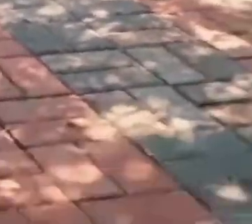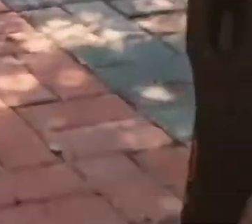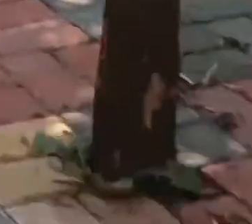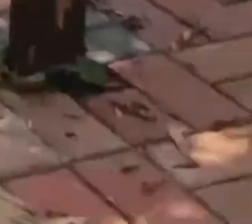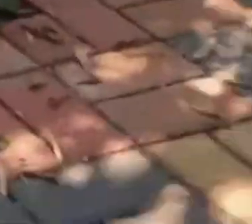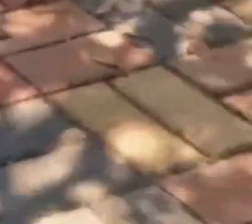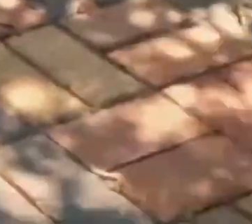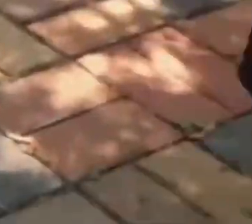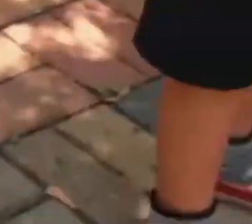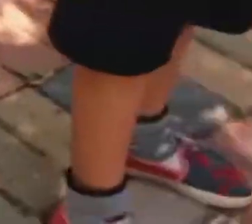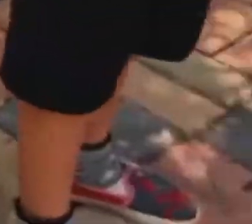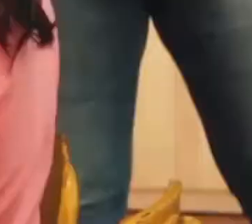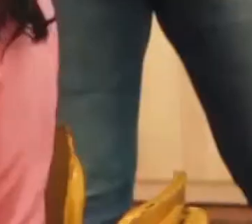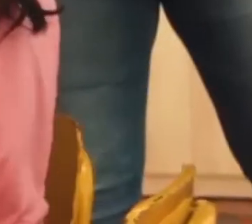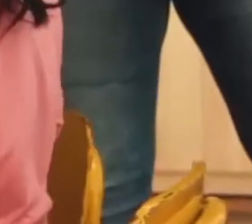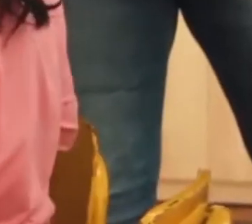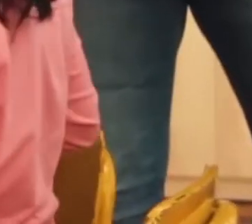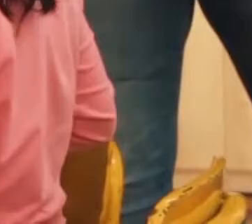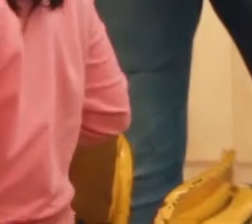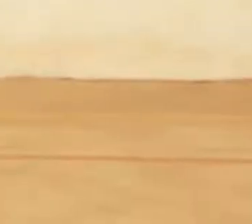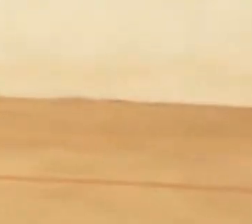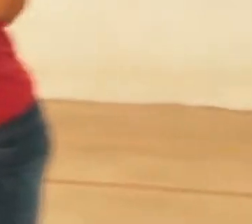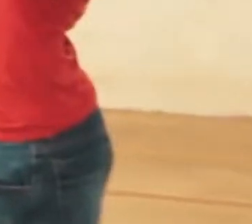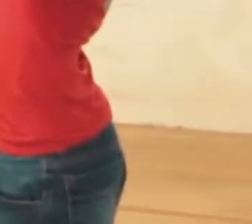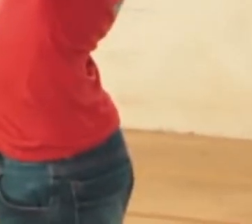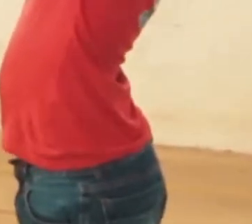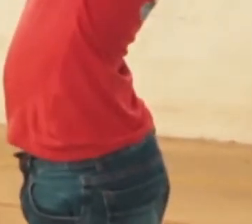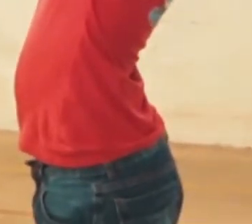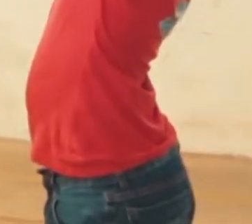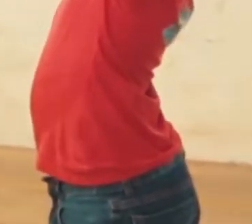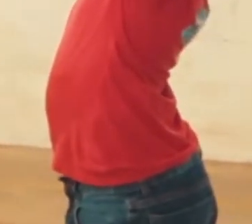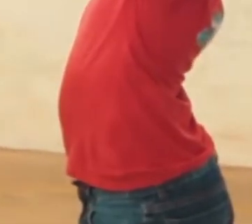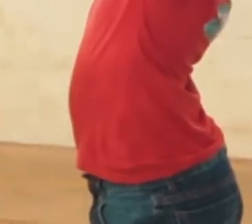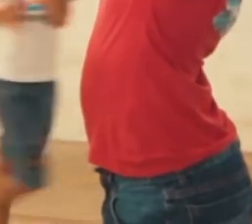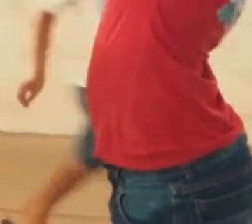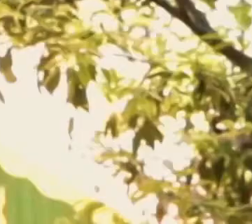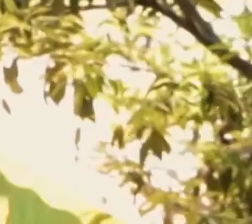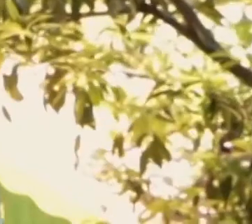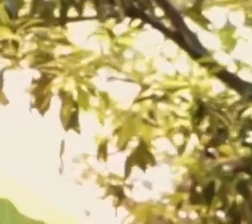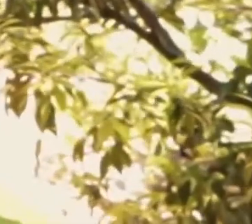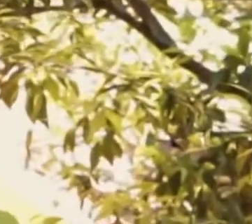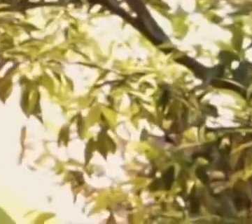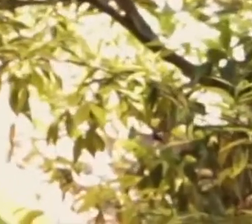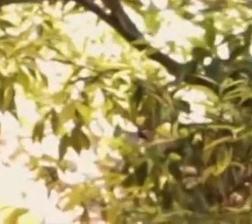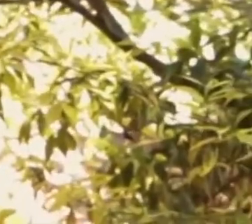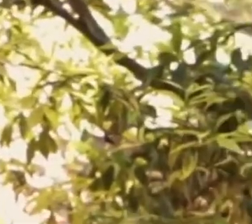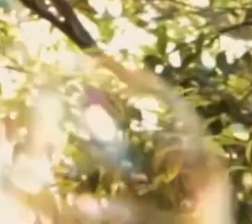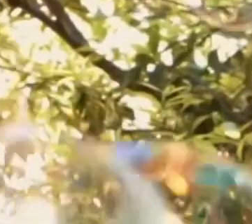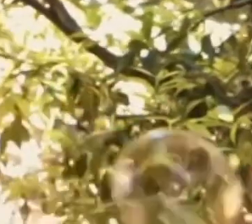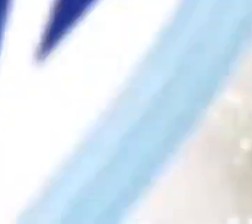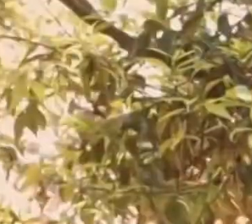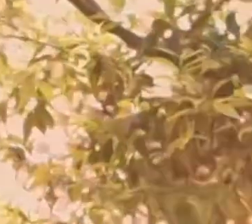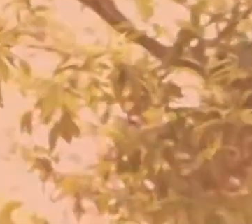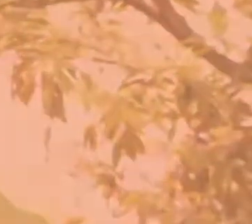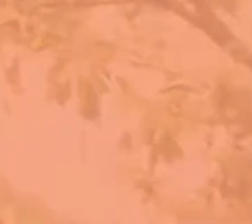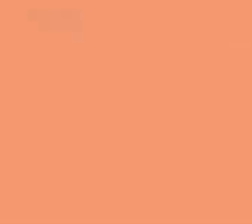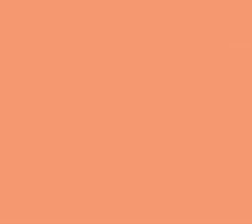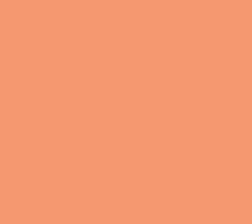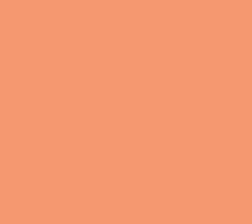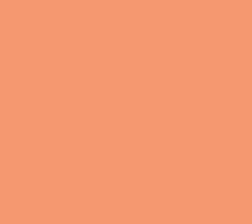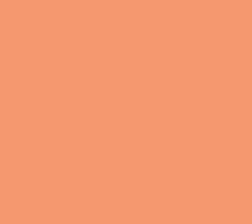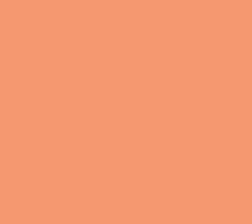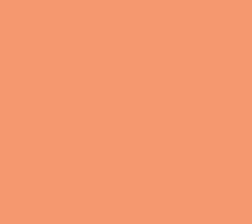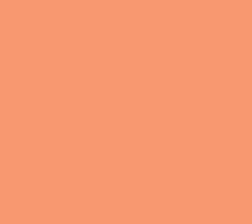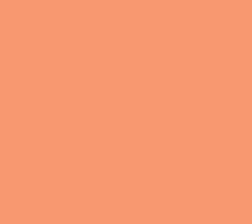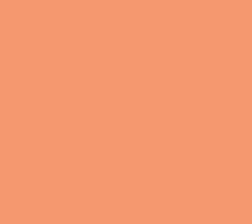E é tendo a chance de ser criança que elas descobrem o poder transformador do amor. ONG Amor. Criança sendo criança.